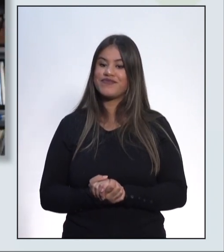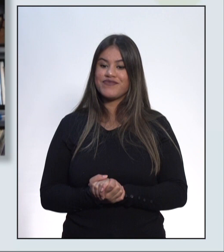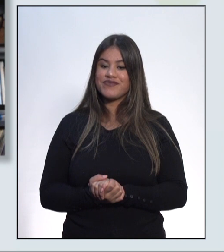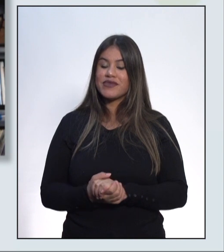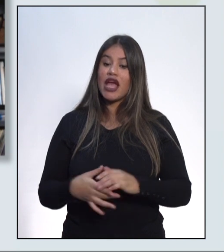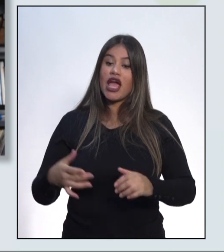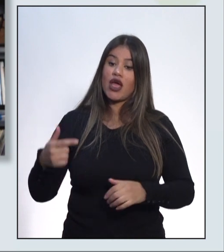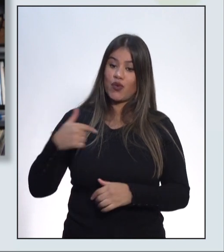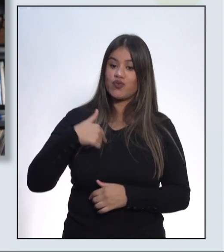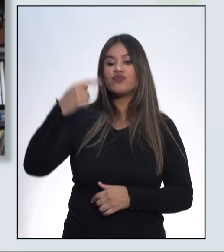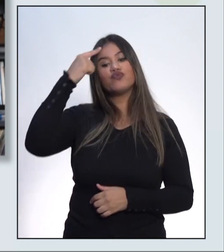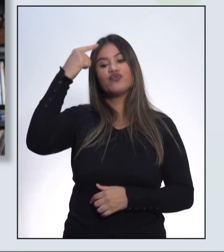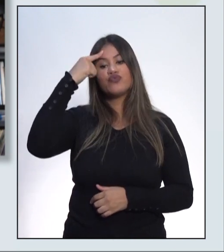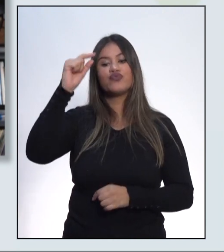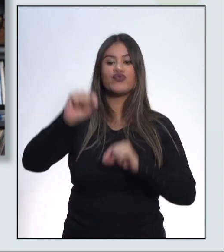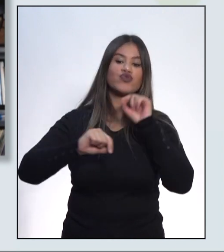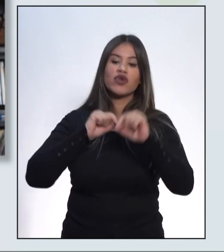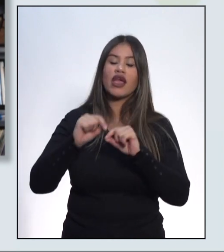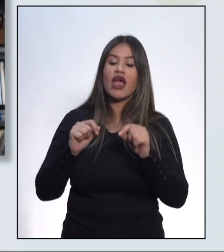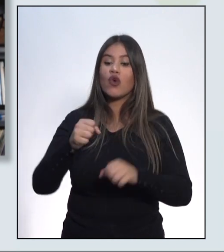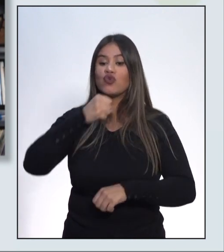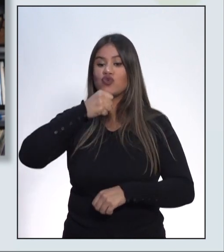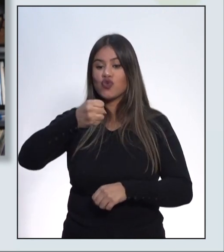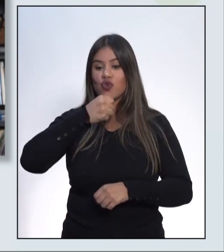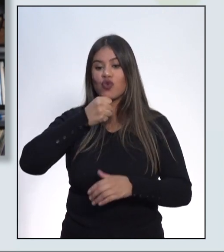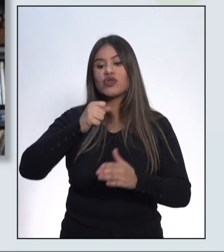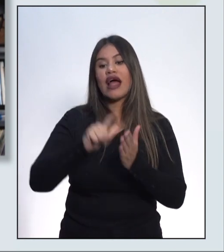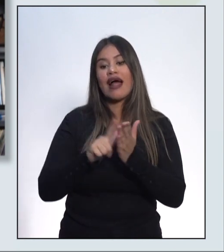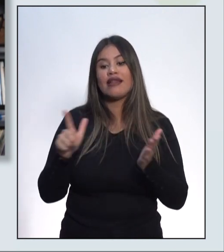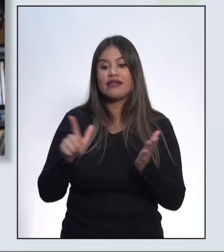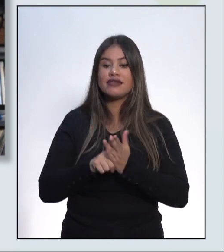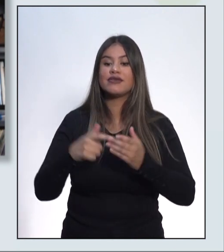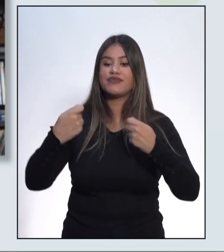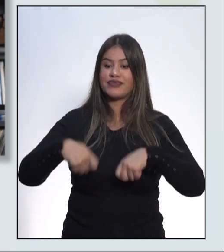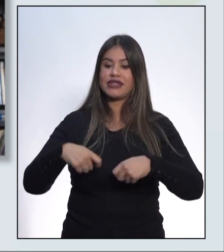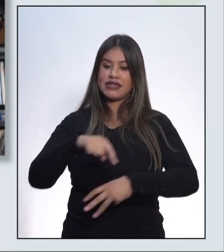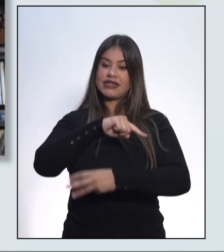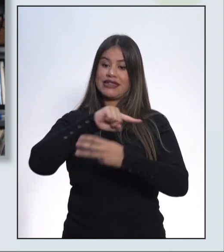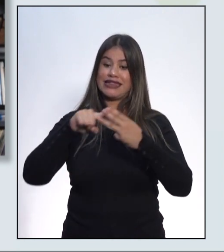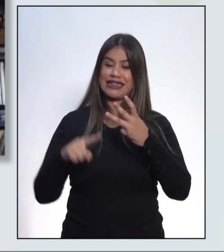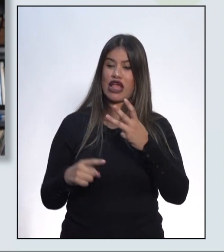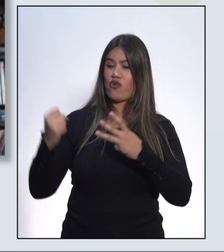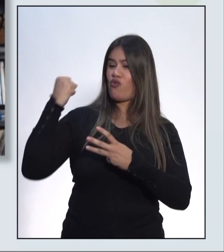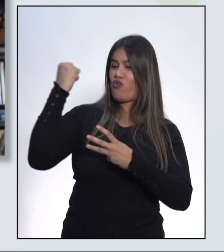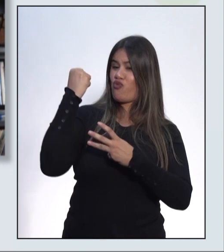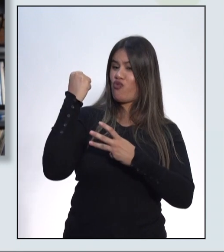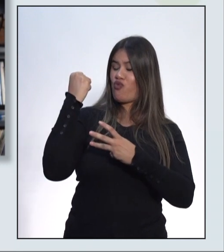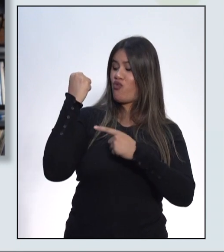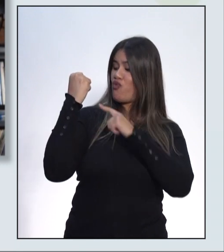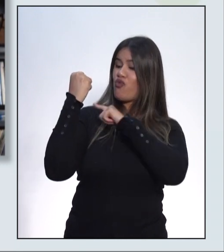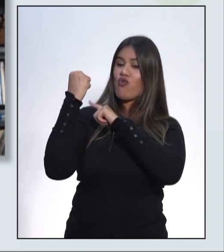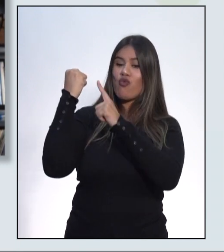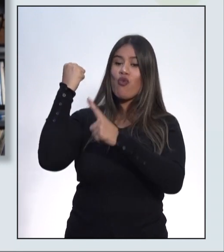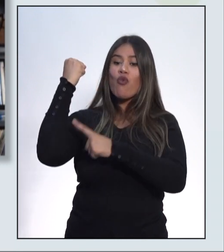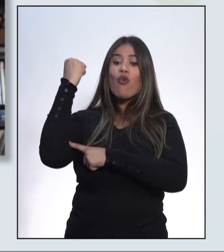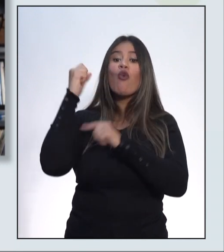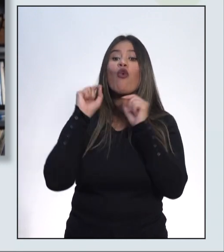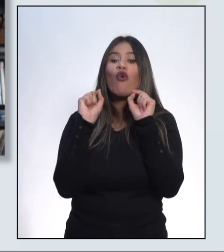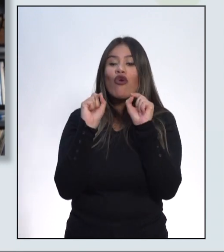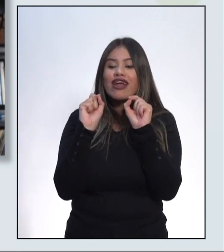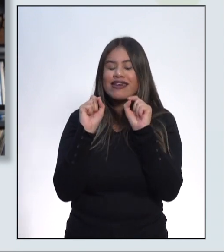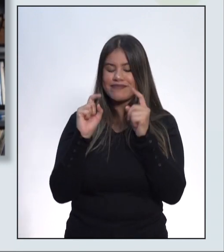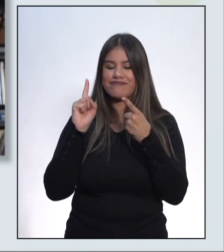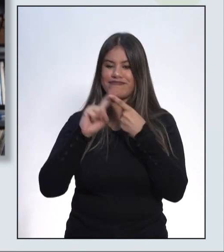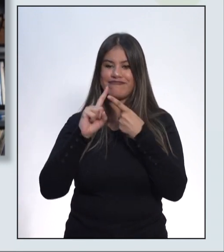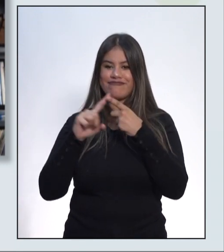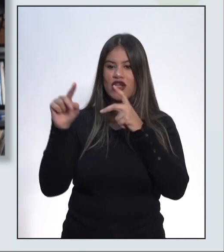bom jornalista, ele precisa ter o que eu chamo de 3 superpoderes. O superpoder de